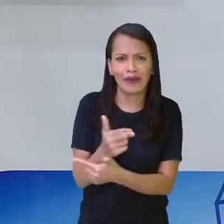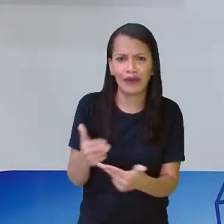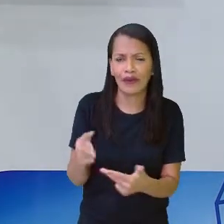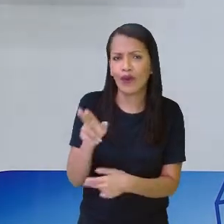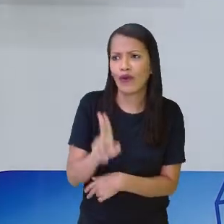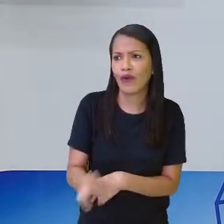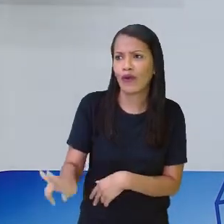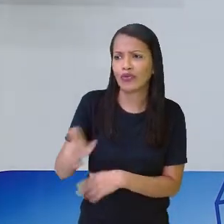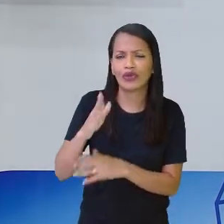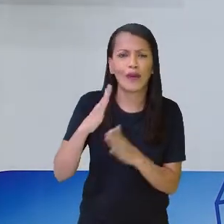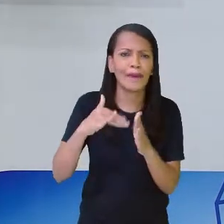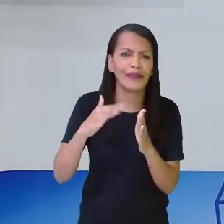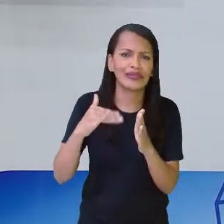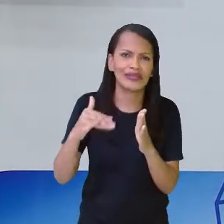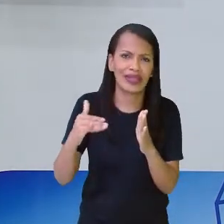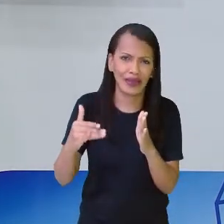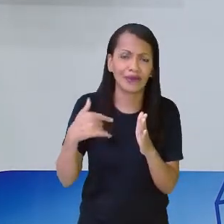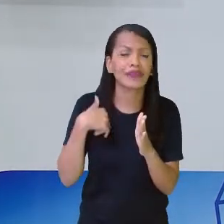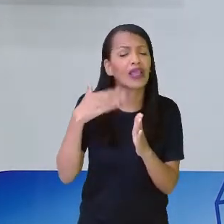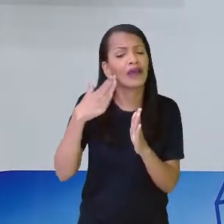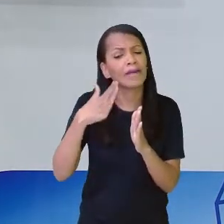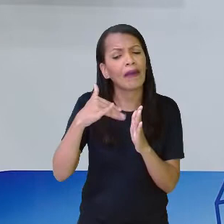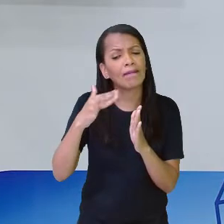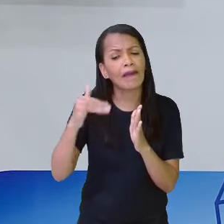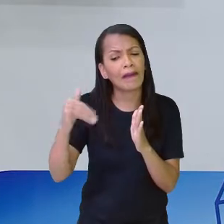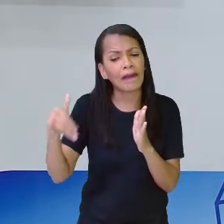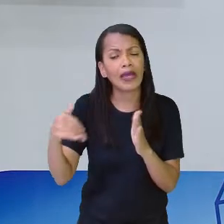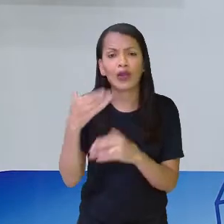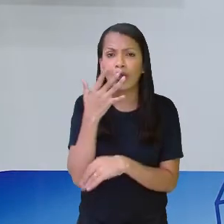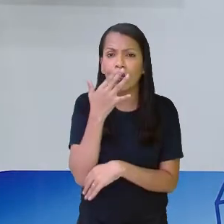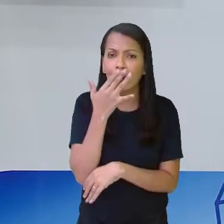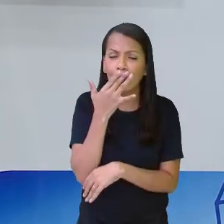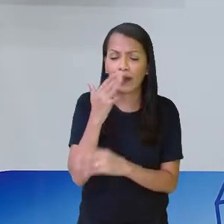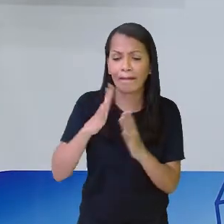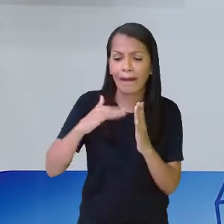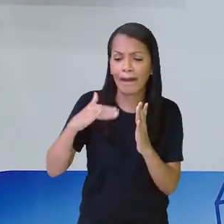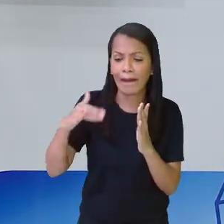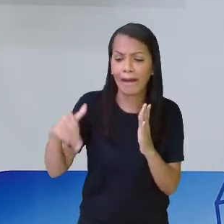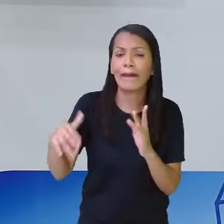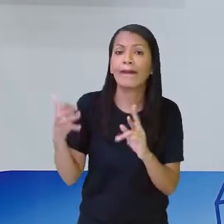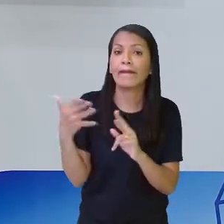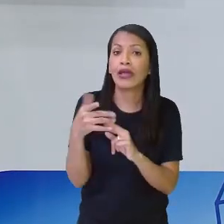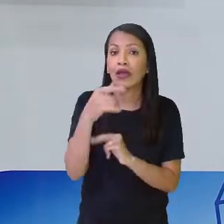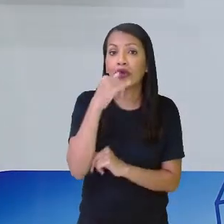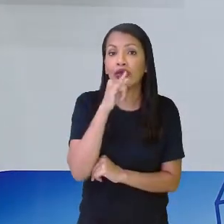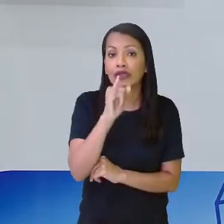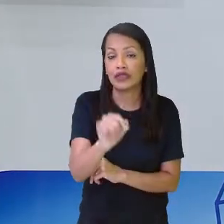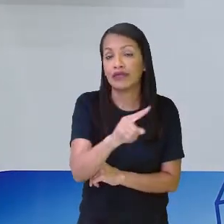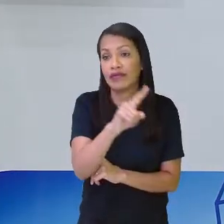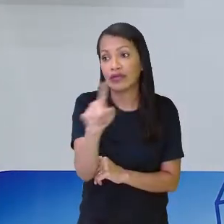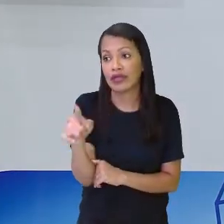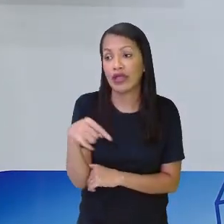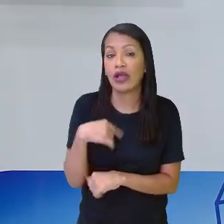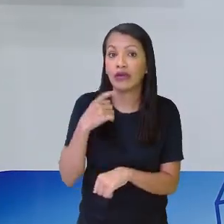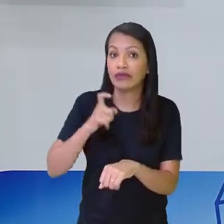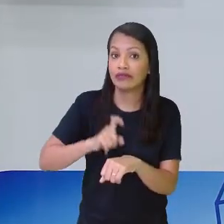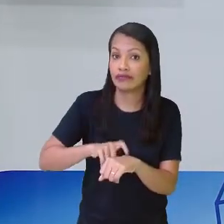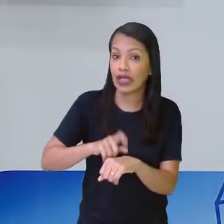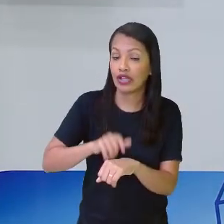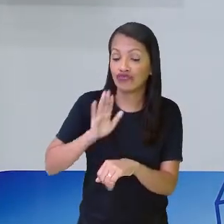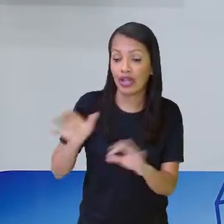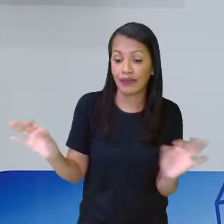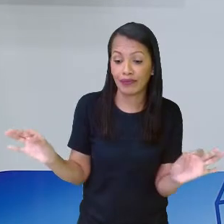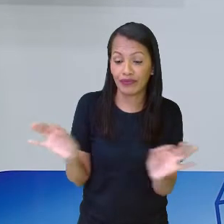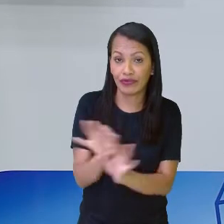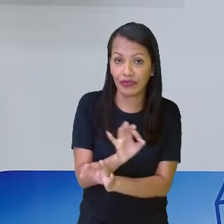utiliza o pincel e aí você vai pintando, colorindo e representando. É como eu disse para vocês, né? O nosso tempo aqui é